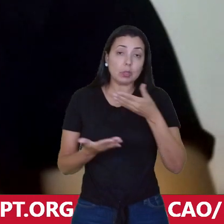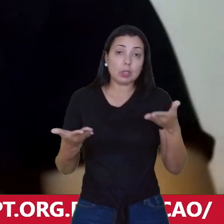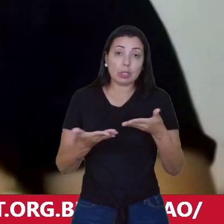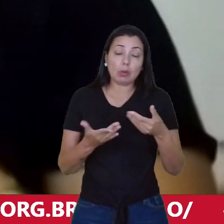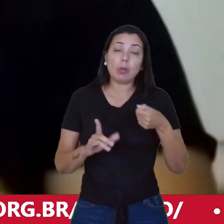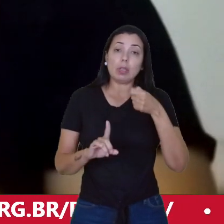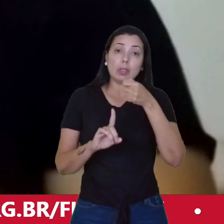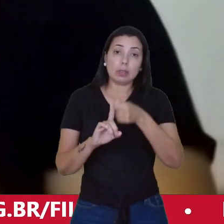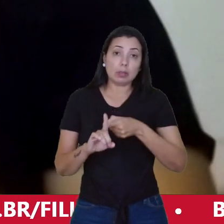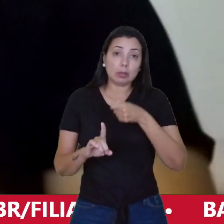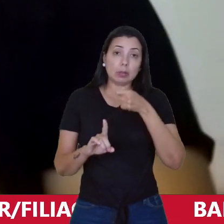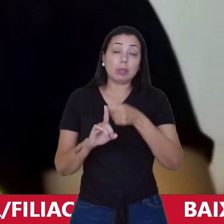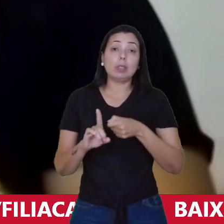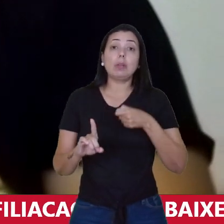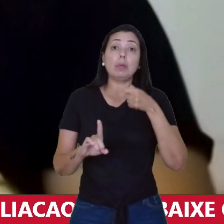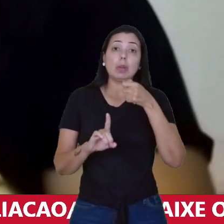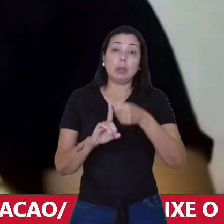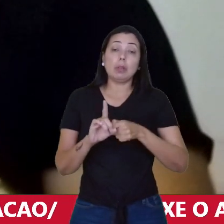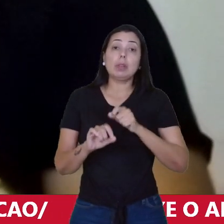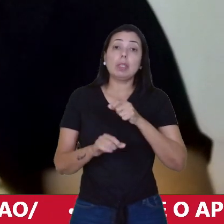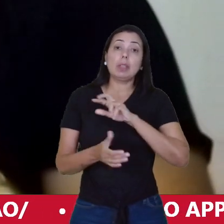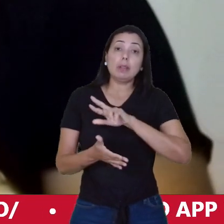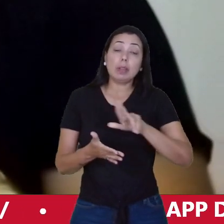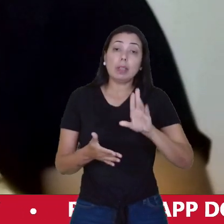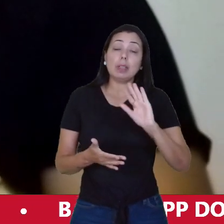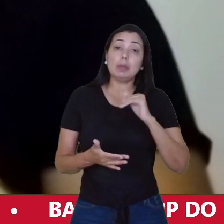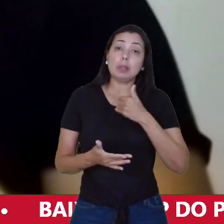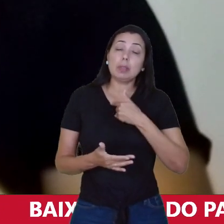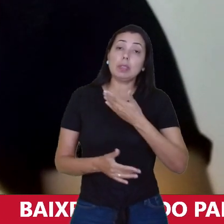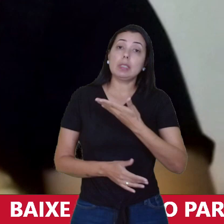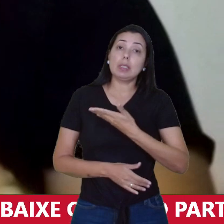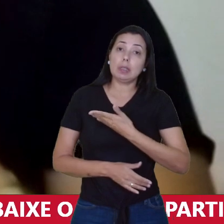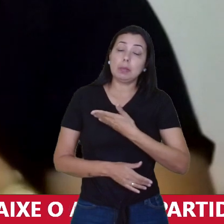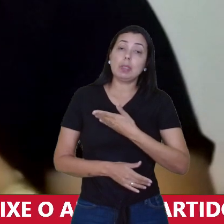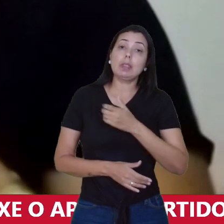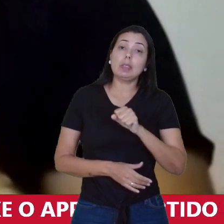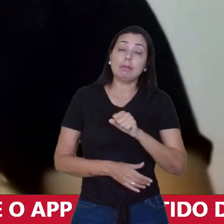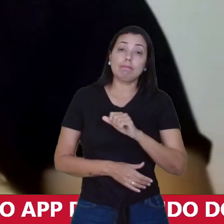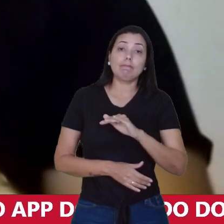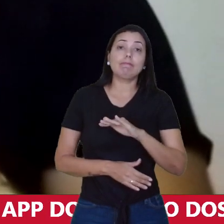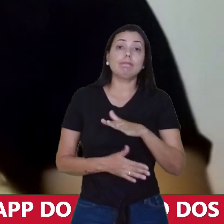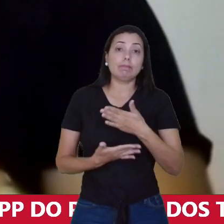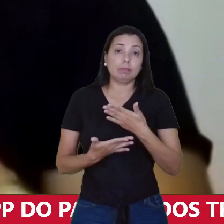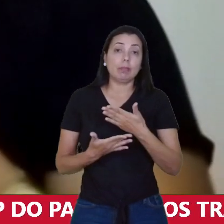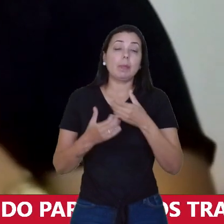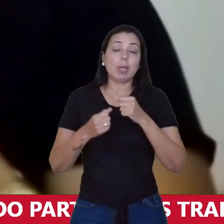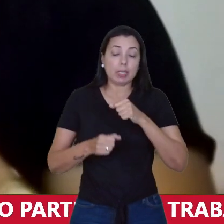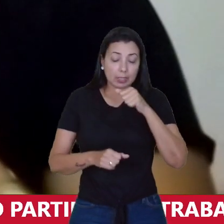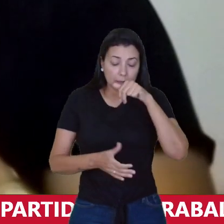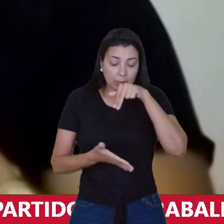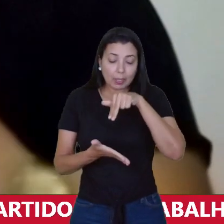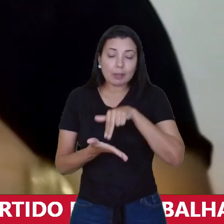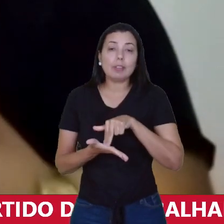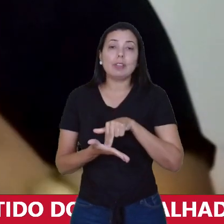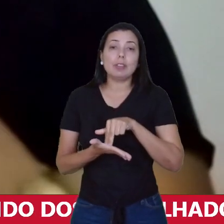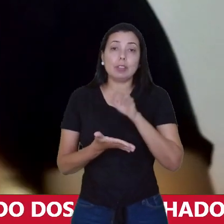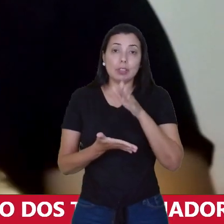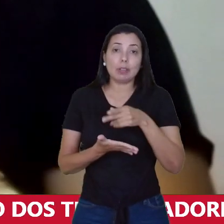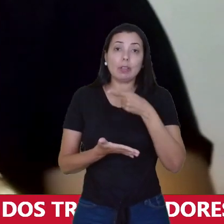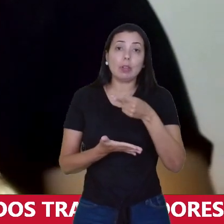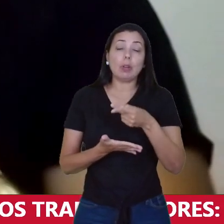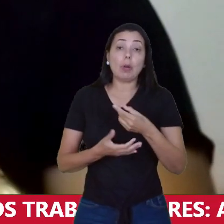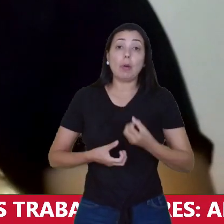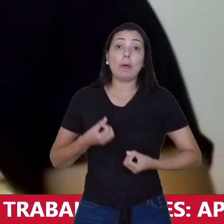muita luta. Uma luta que muitas das nossas amigas tombaram, mas estamos aqui para resistir. E como diz um